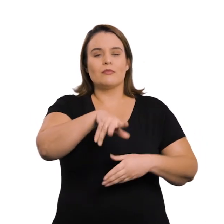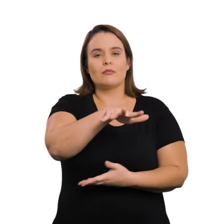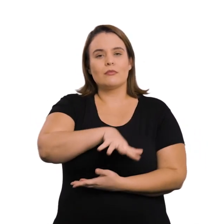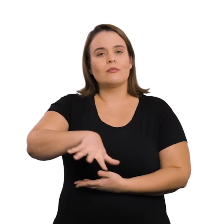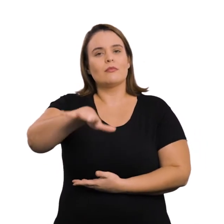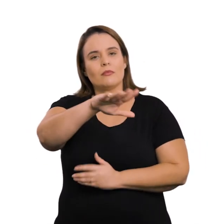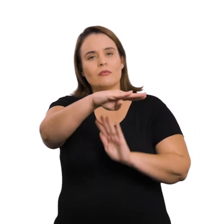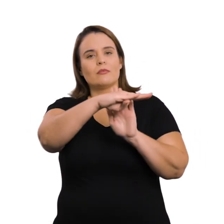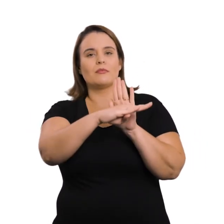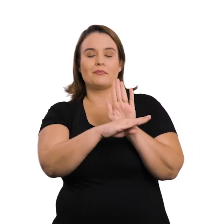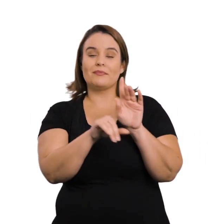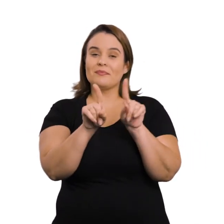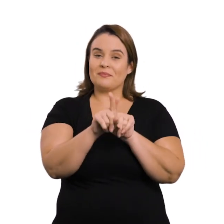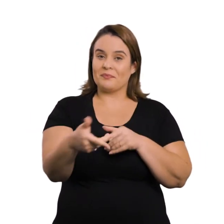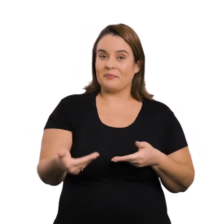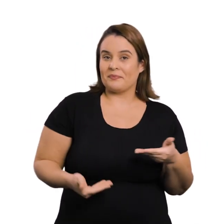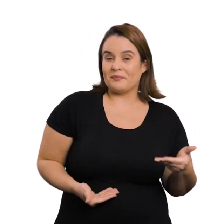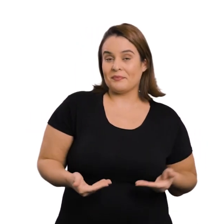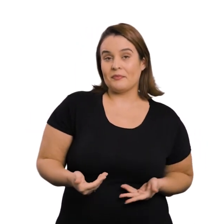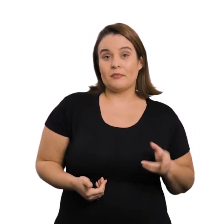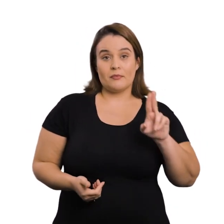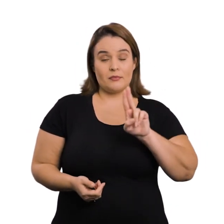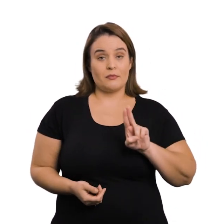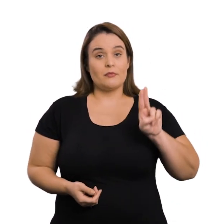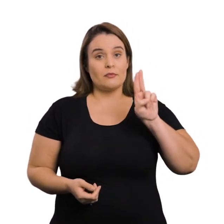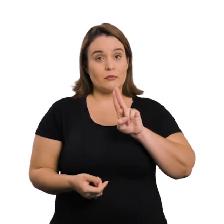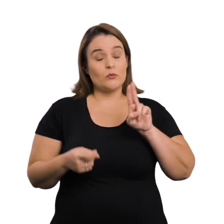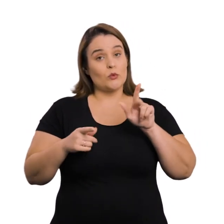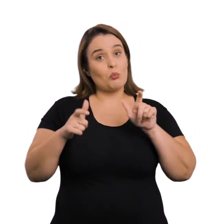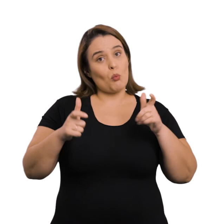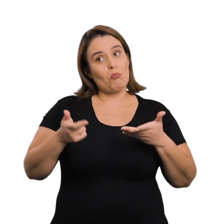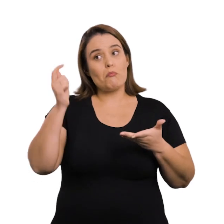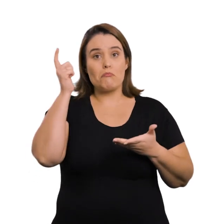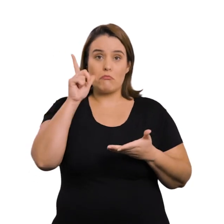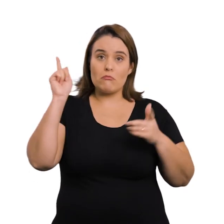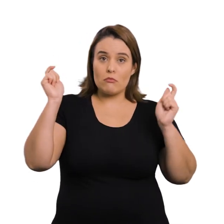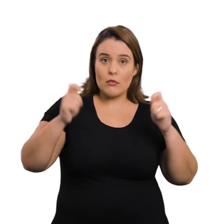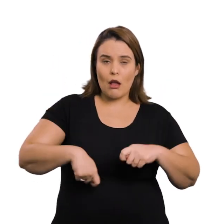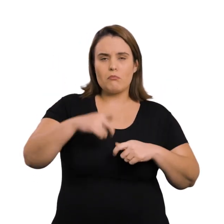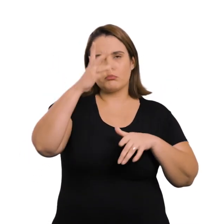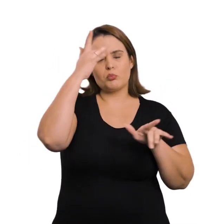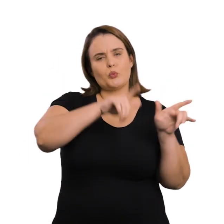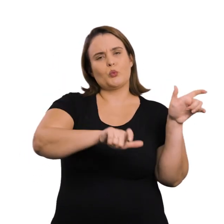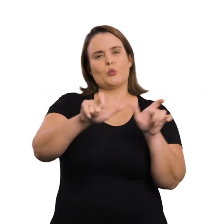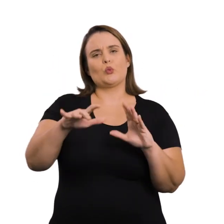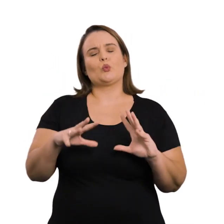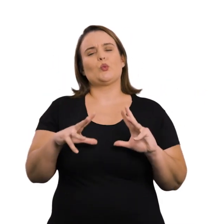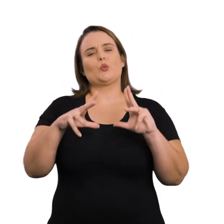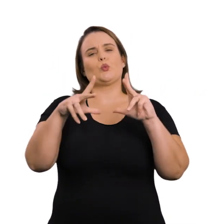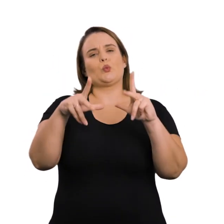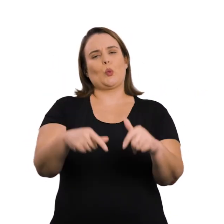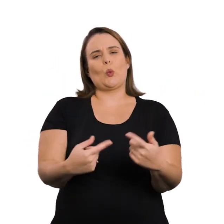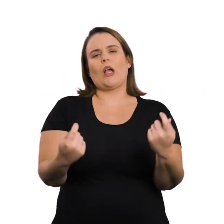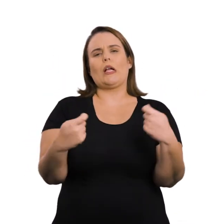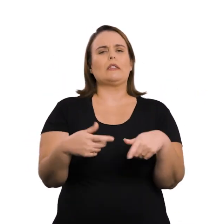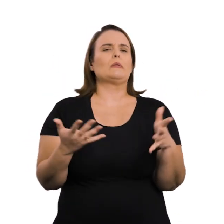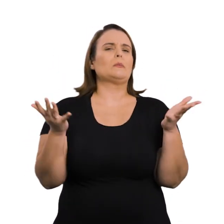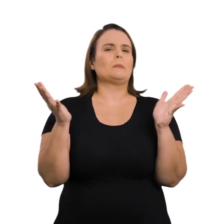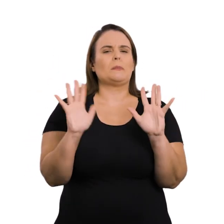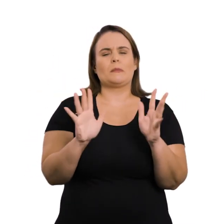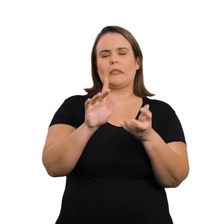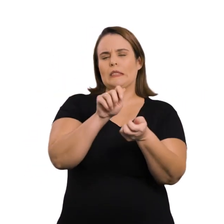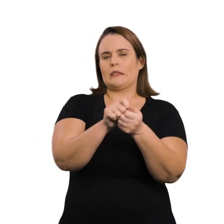produtos, ambientes, programas e serviços a serem usados, na maior medida possível, por todas as pessoas,